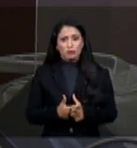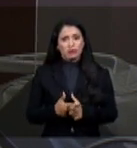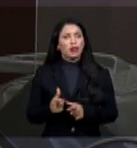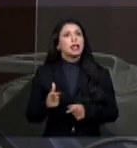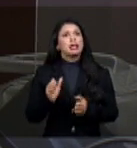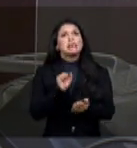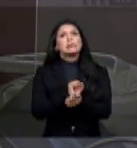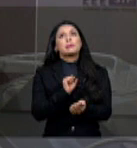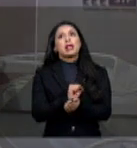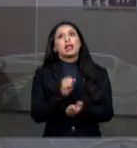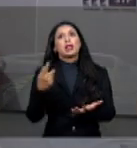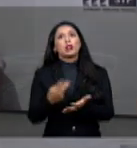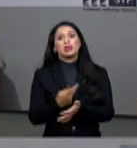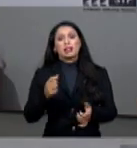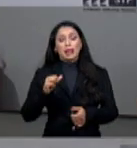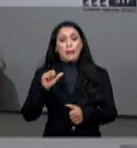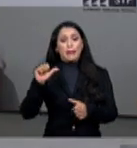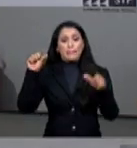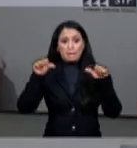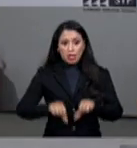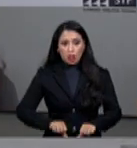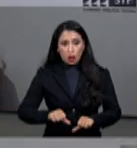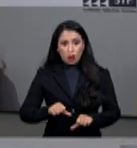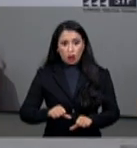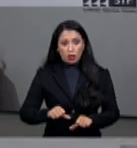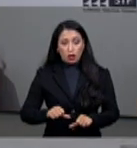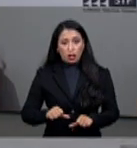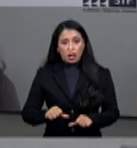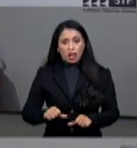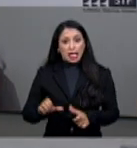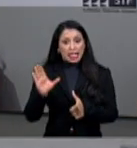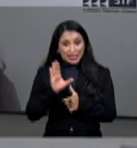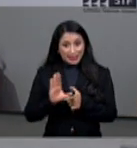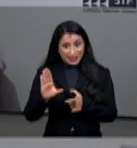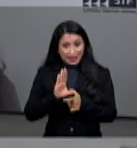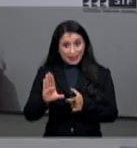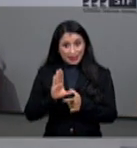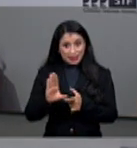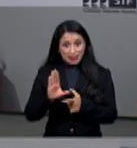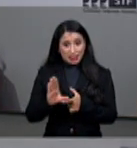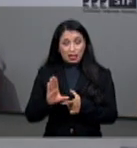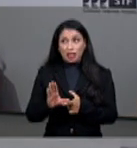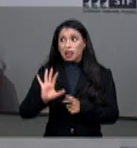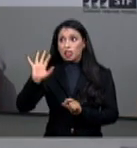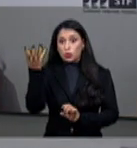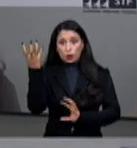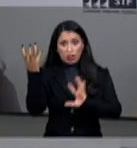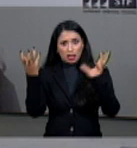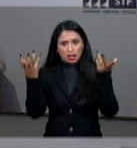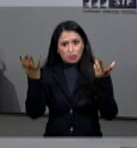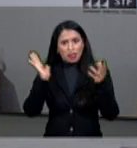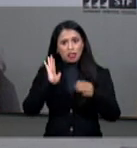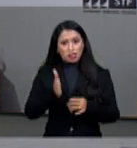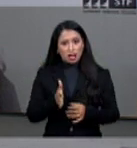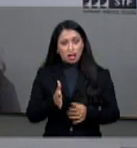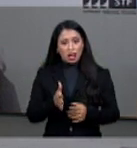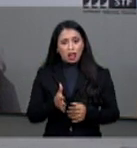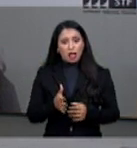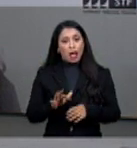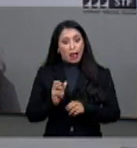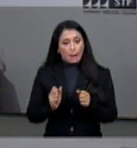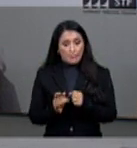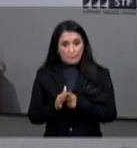vai chegar, né? A crise climática ela já está acontecendo. Essa pandemia que a gente está vivendo é uma decorrência, sim, também